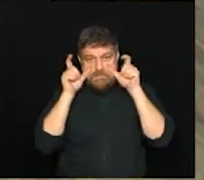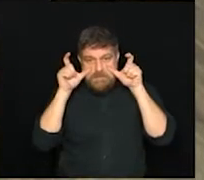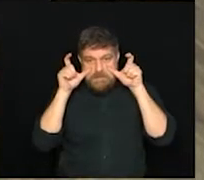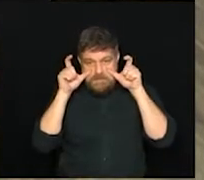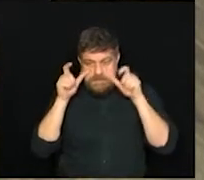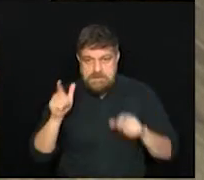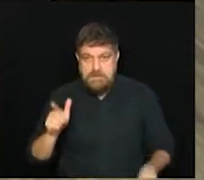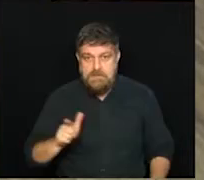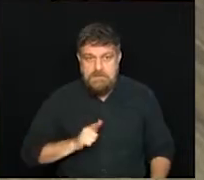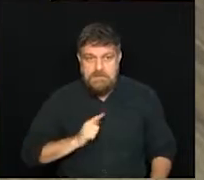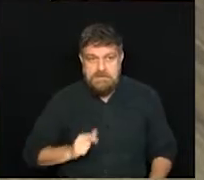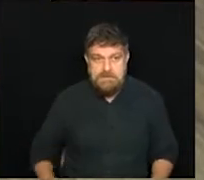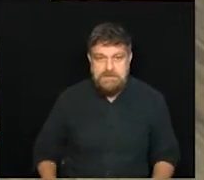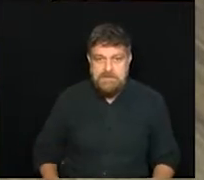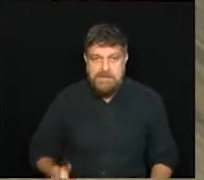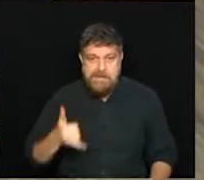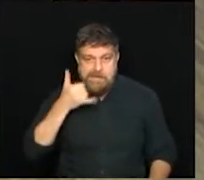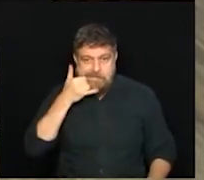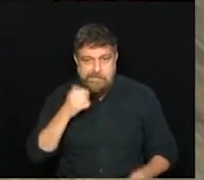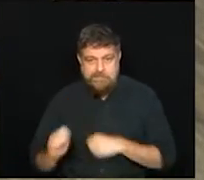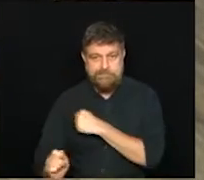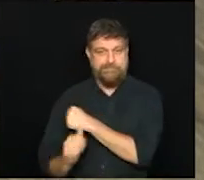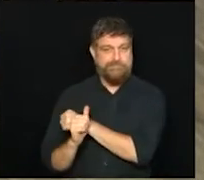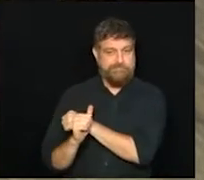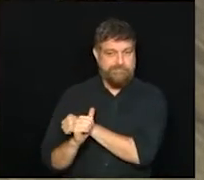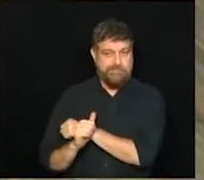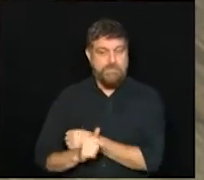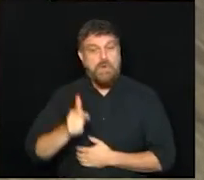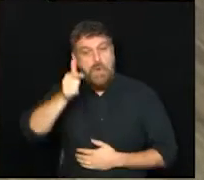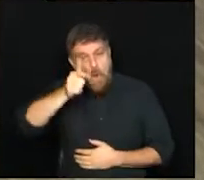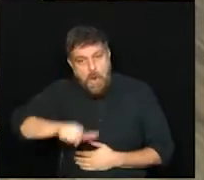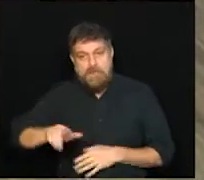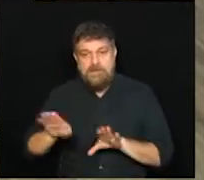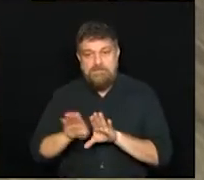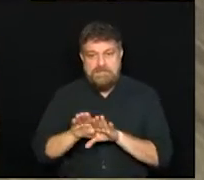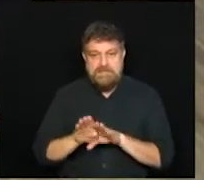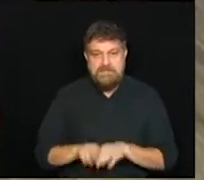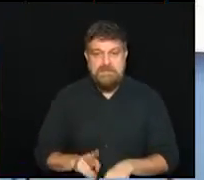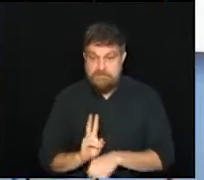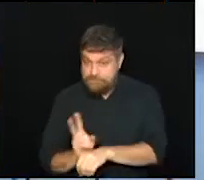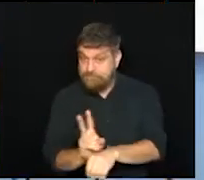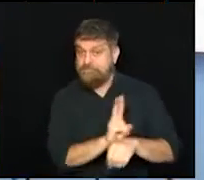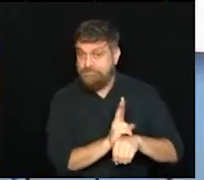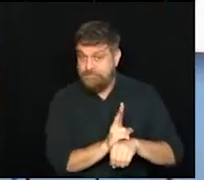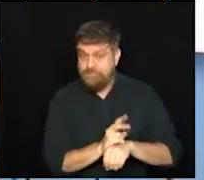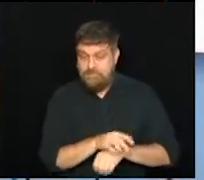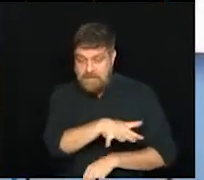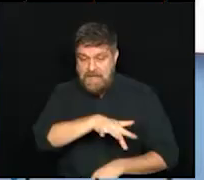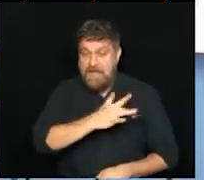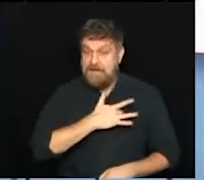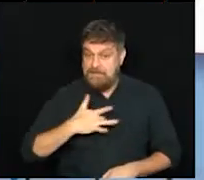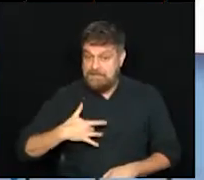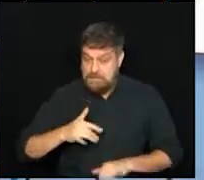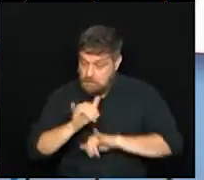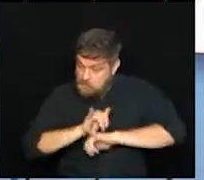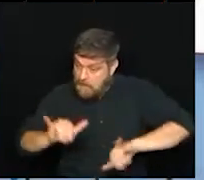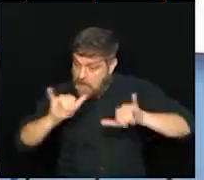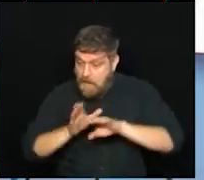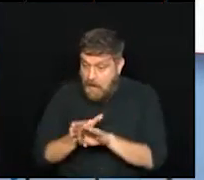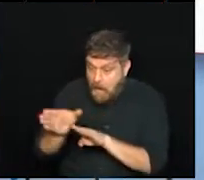tem alerta de golpe telefônico? Mais uma vez a Vigilância Sanitária de Campinas emite esse